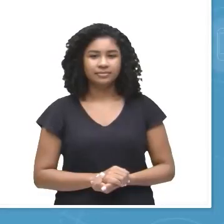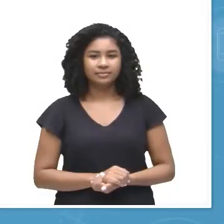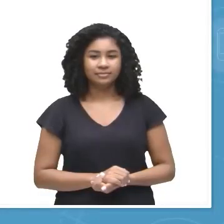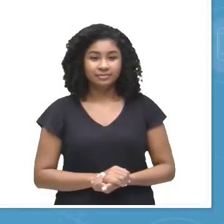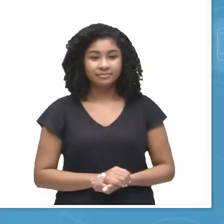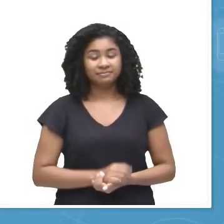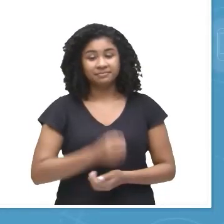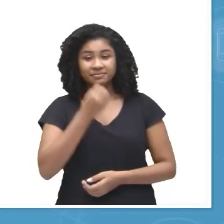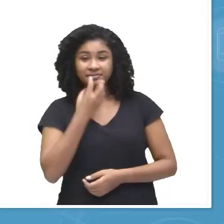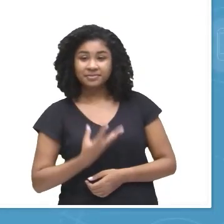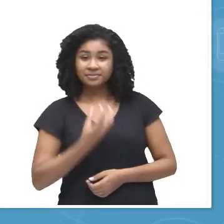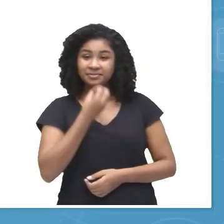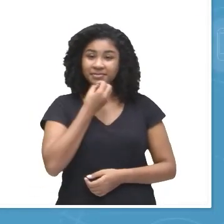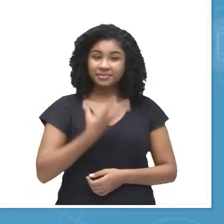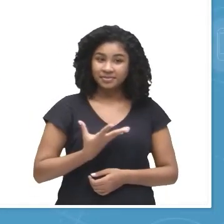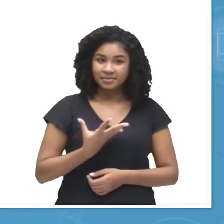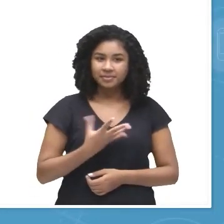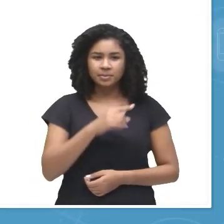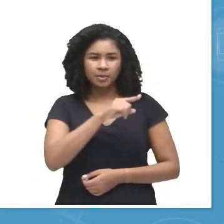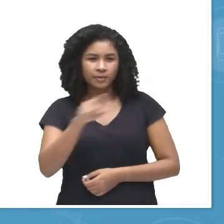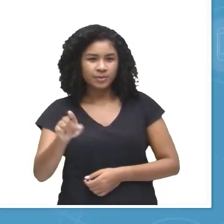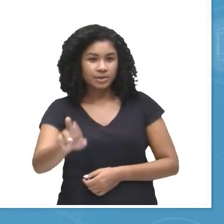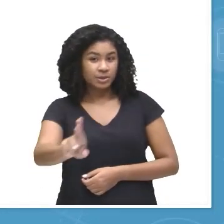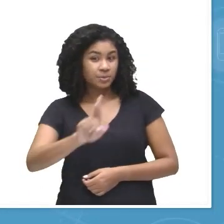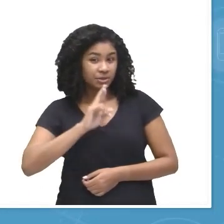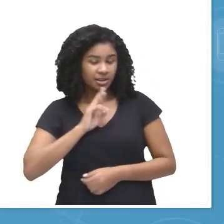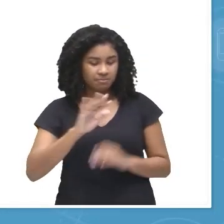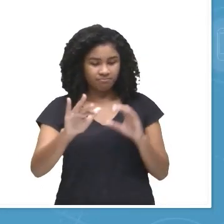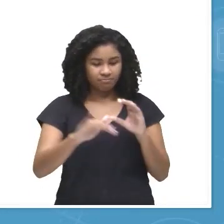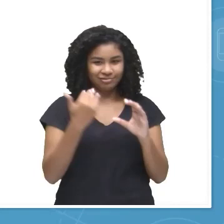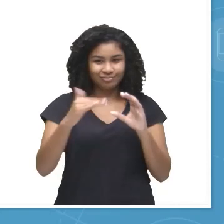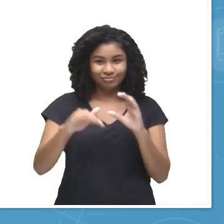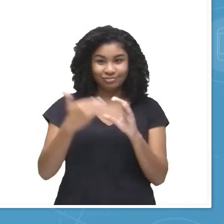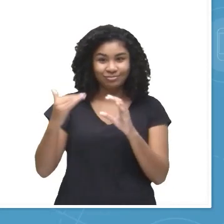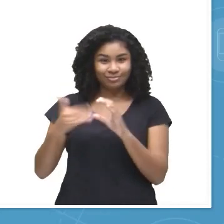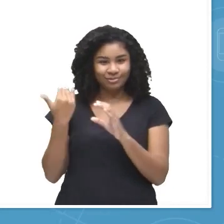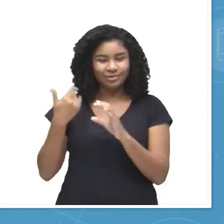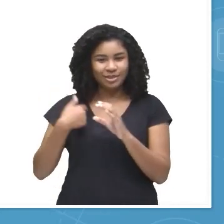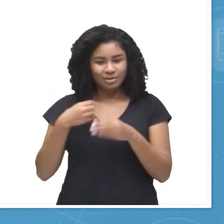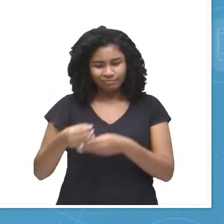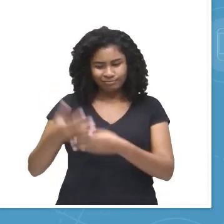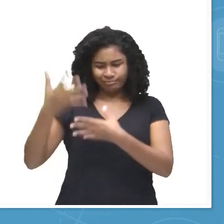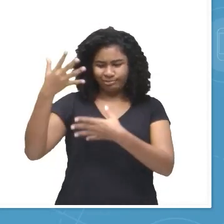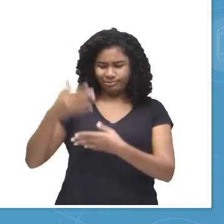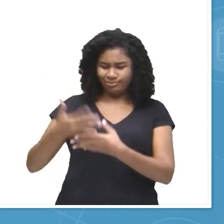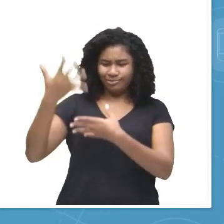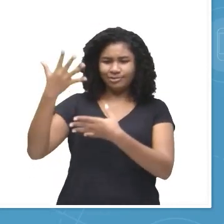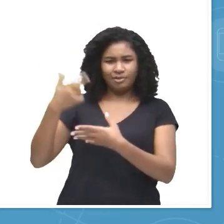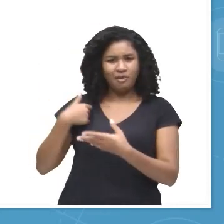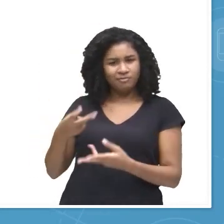Muito bem, turmas, vocês responderam aí no chat, né? Estou vendo alguns alunos que já participaram,